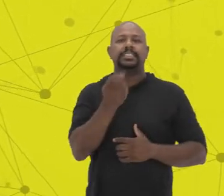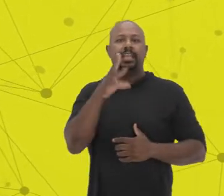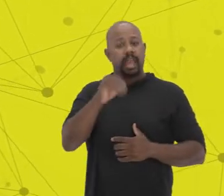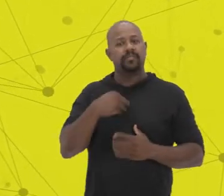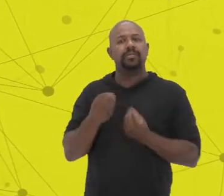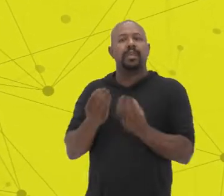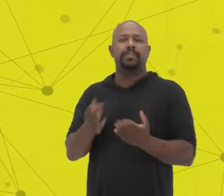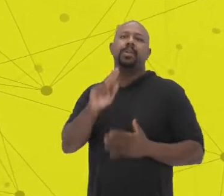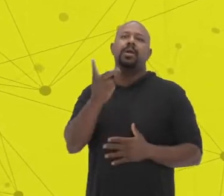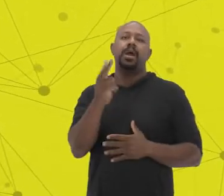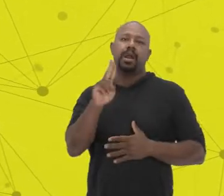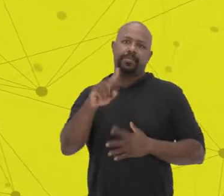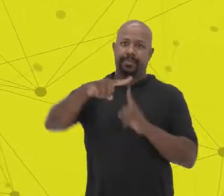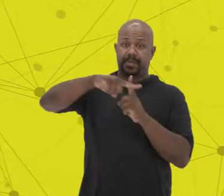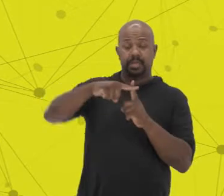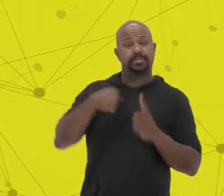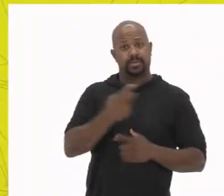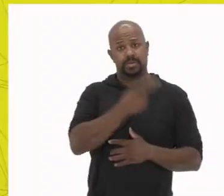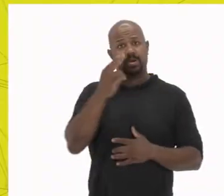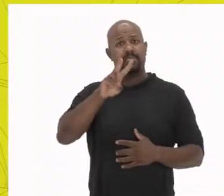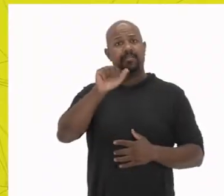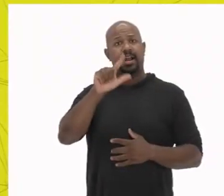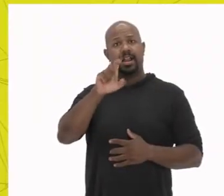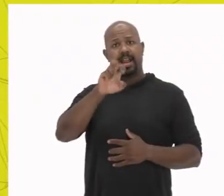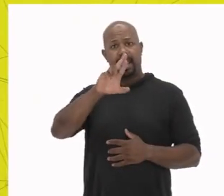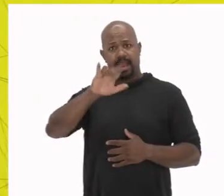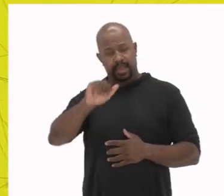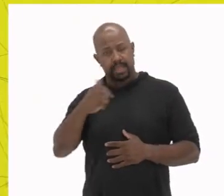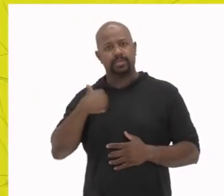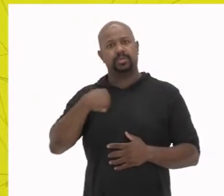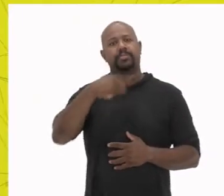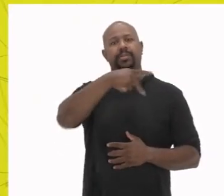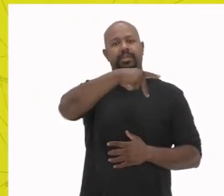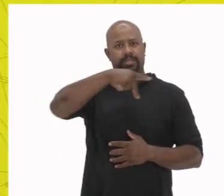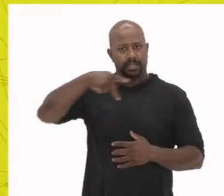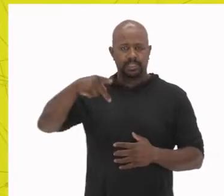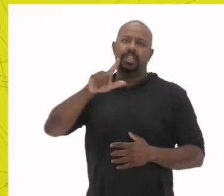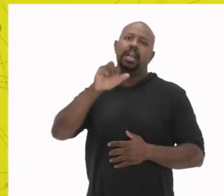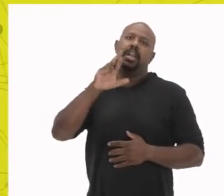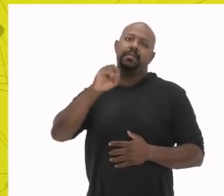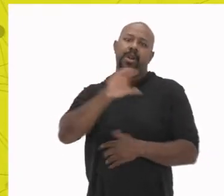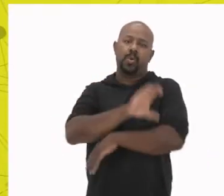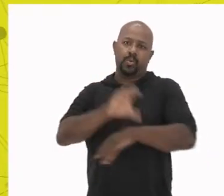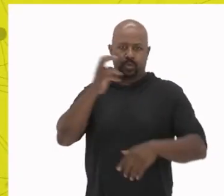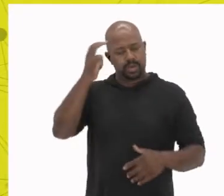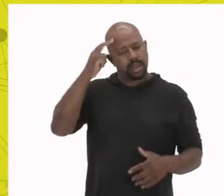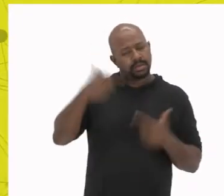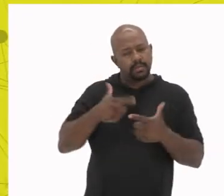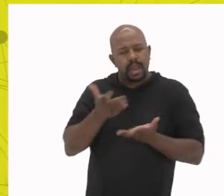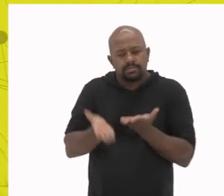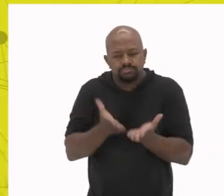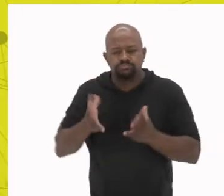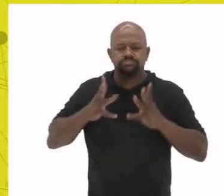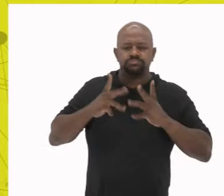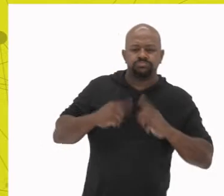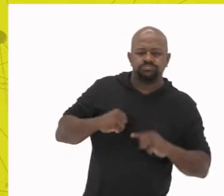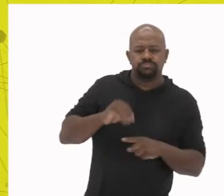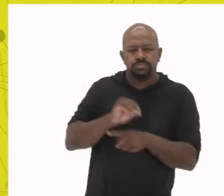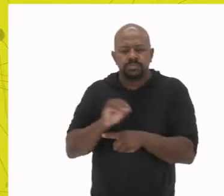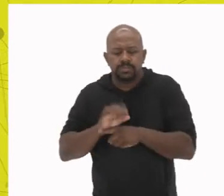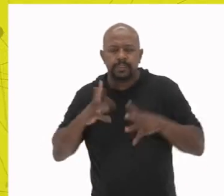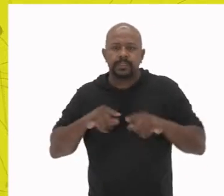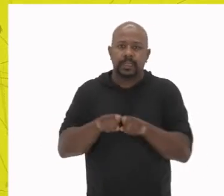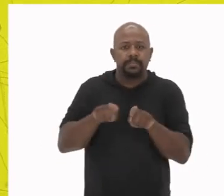oferecido gratuitamente pelo programa Hub+. Meu nome é Valéria Celianes, sou presidente da Libra Cultural e trabalho com